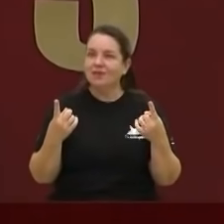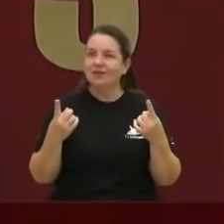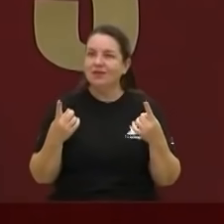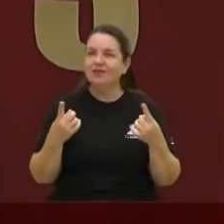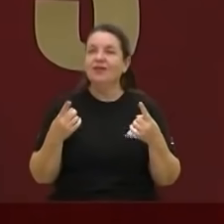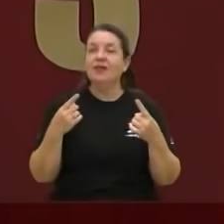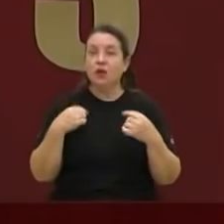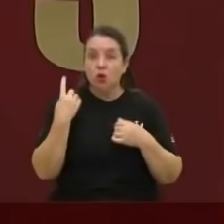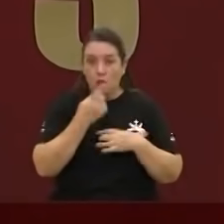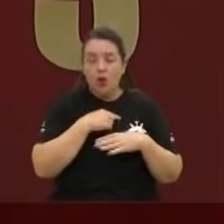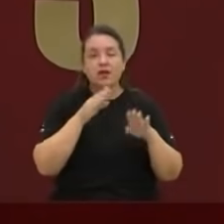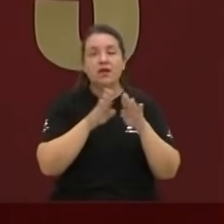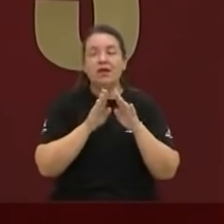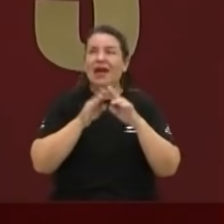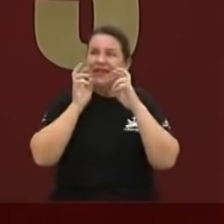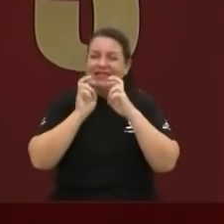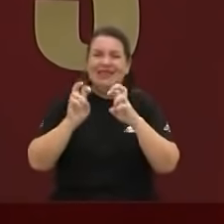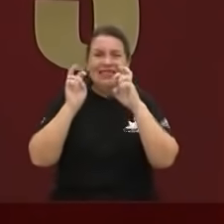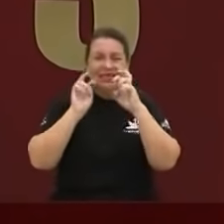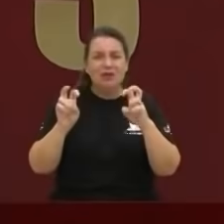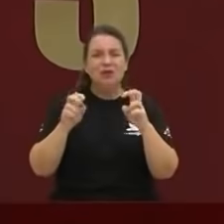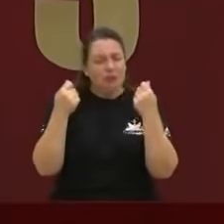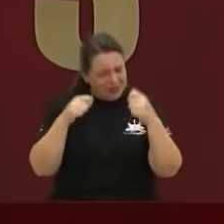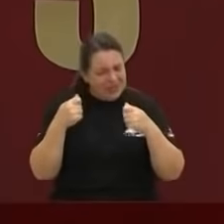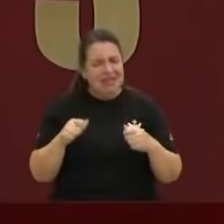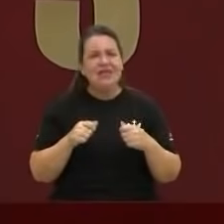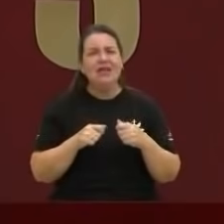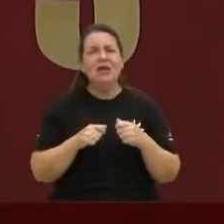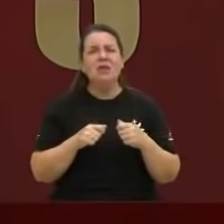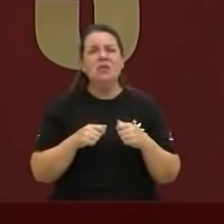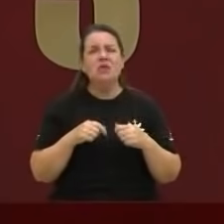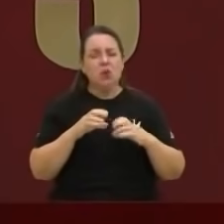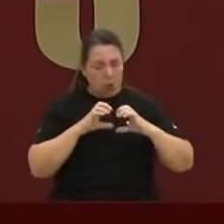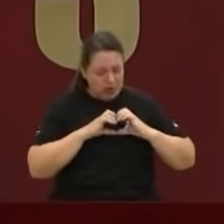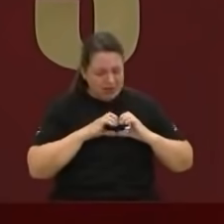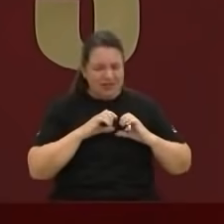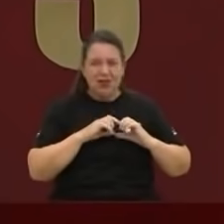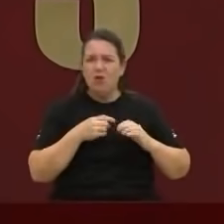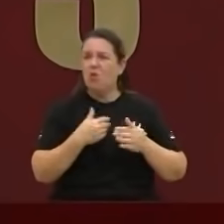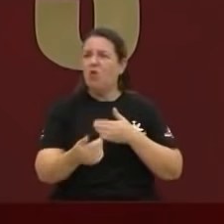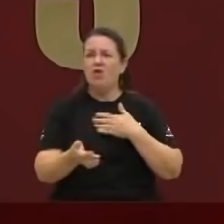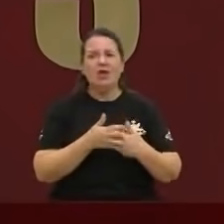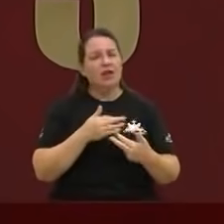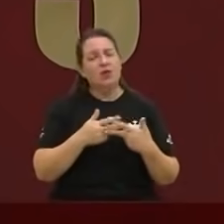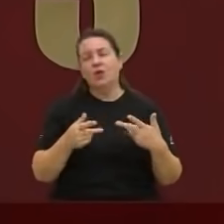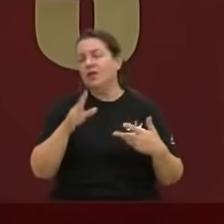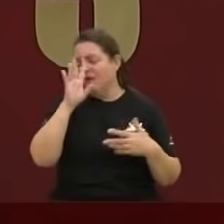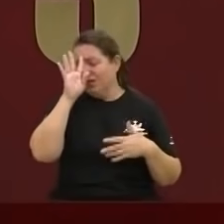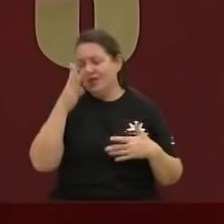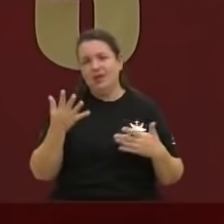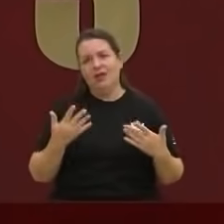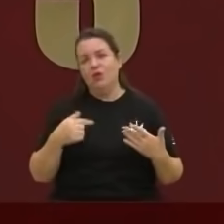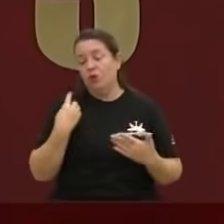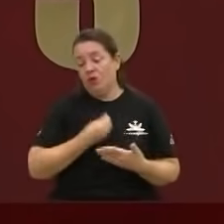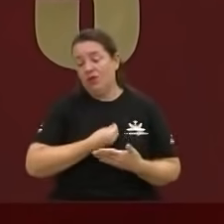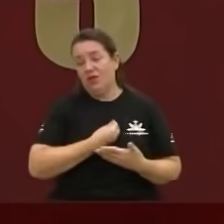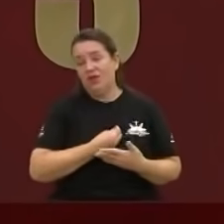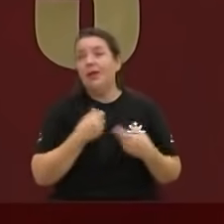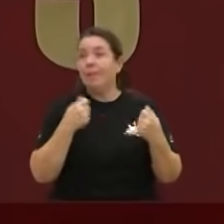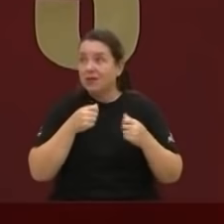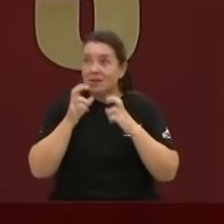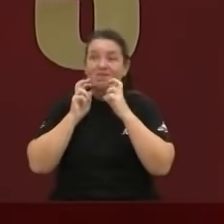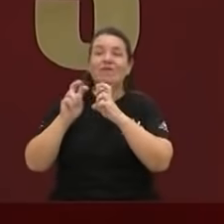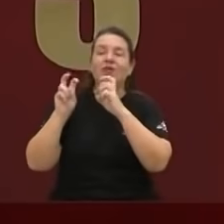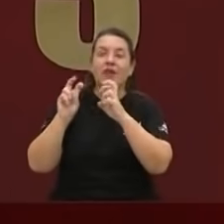Esse grito que tem que brotar no nosso coração, não importa a situação. Hoje no rádio, aquele